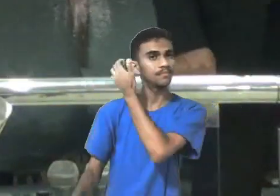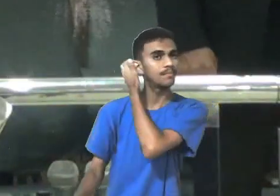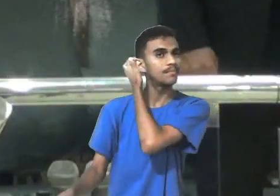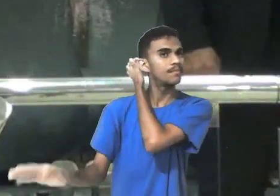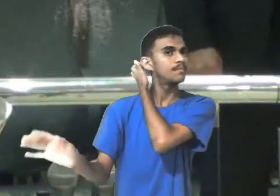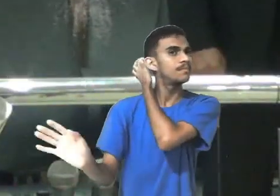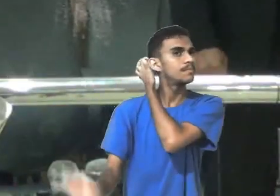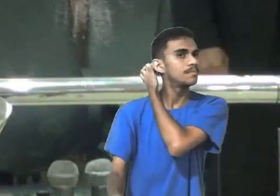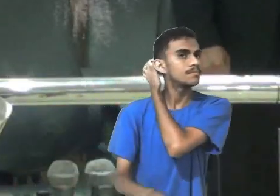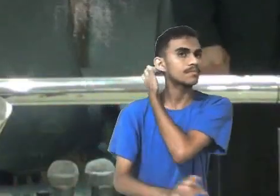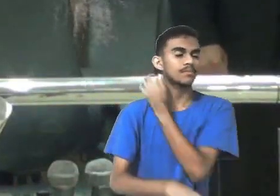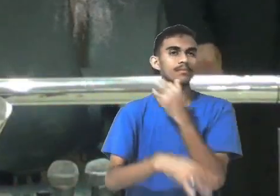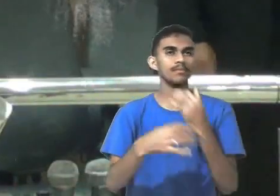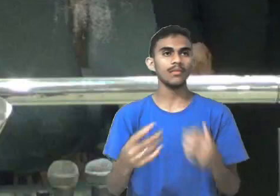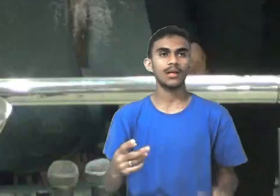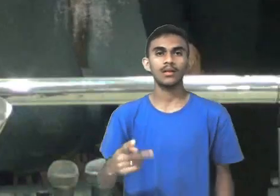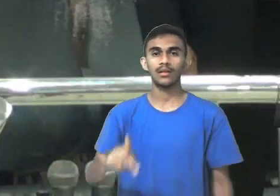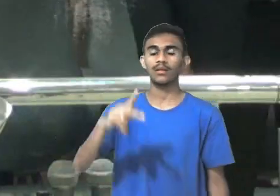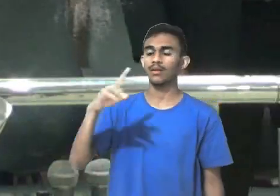oração.